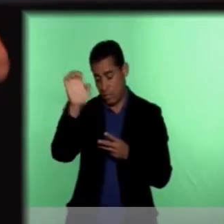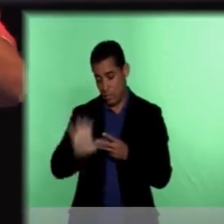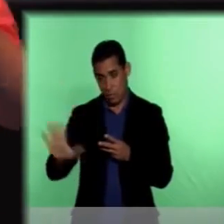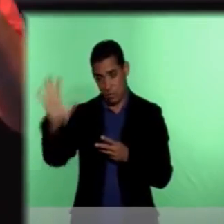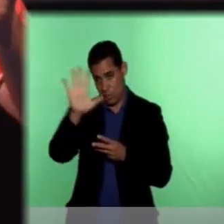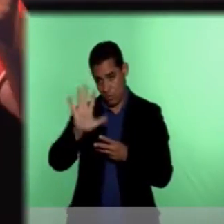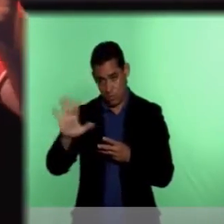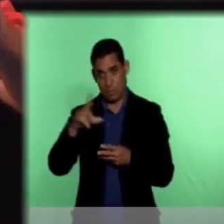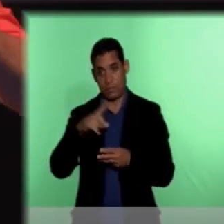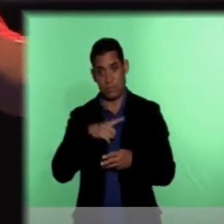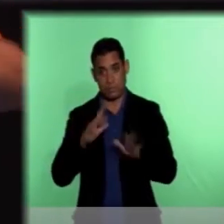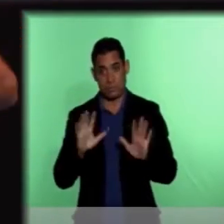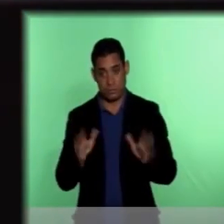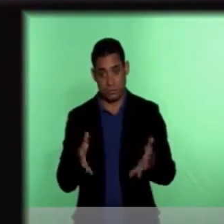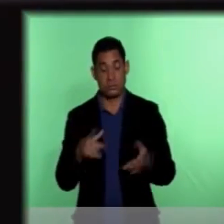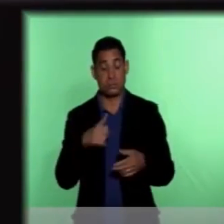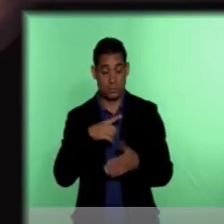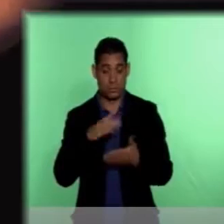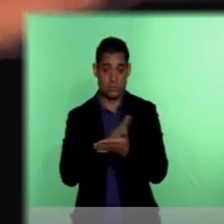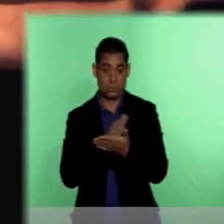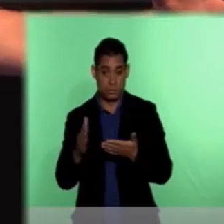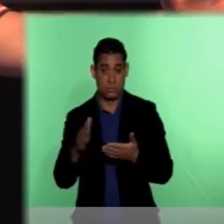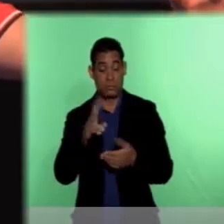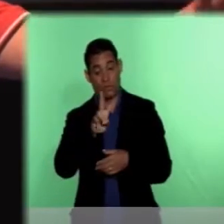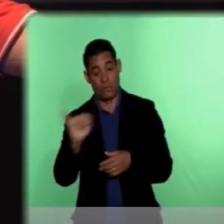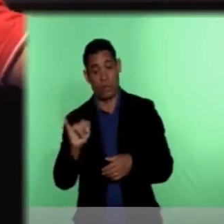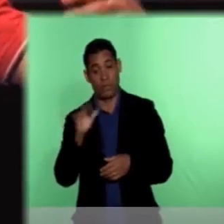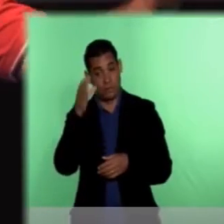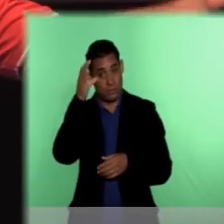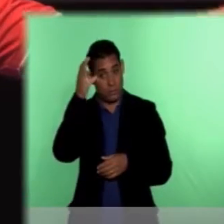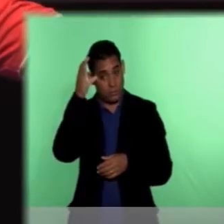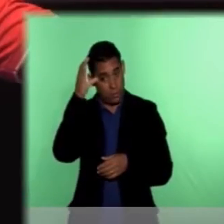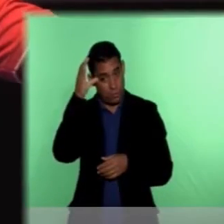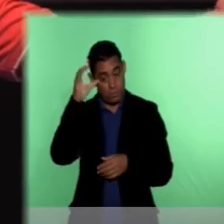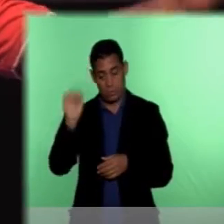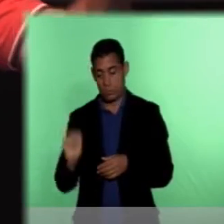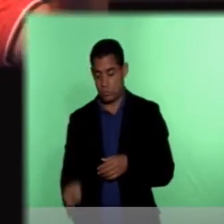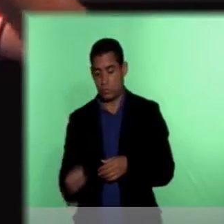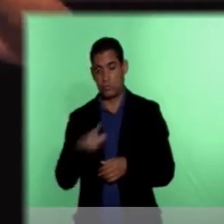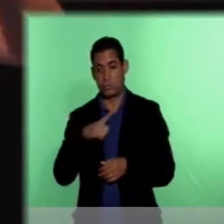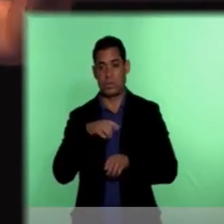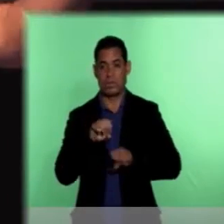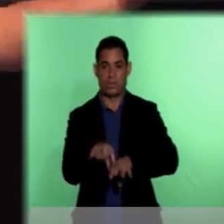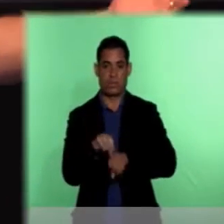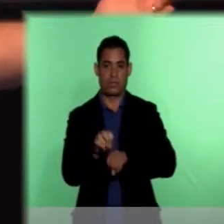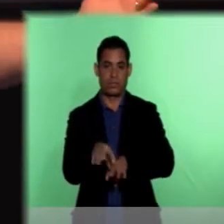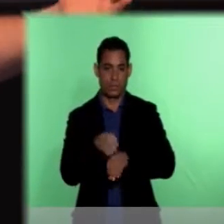uma intencionalidade. Sai da Coreia do Sul, que é um país que tem uma educação